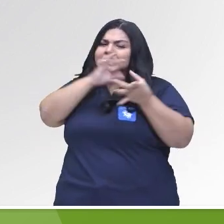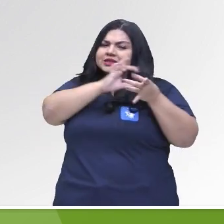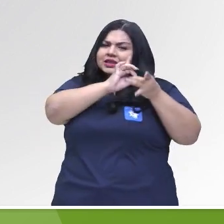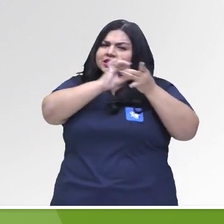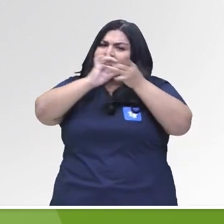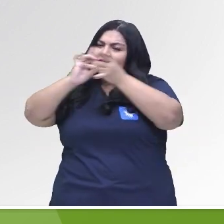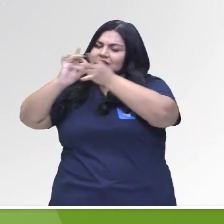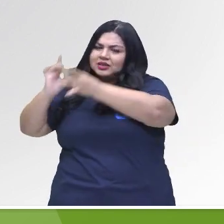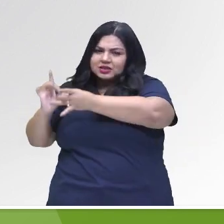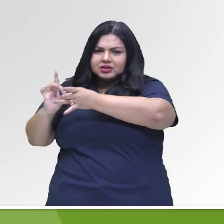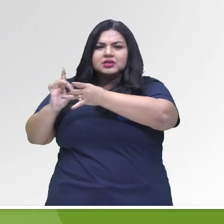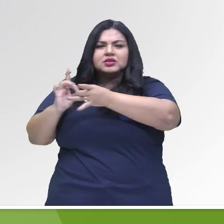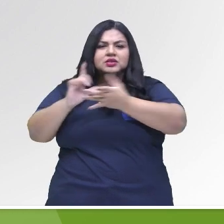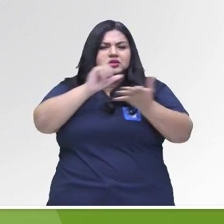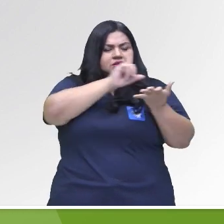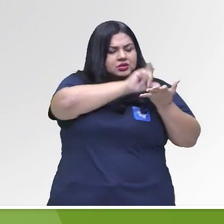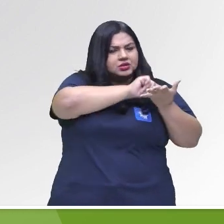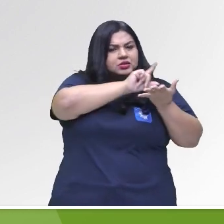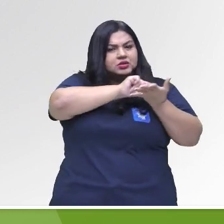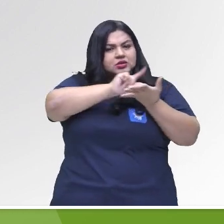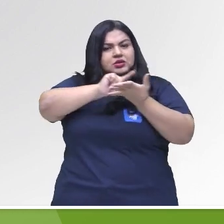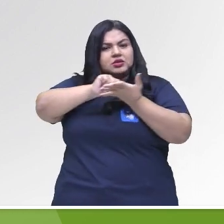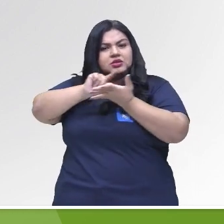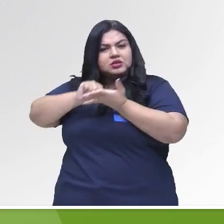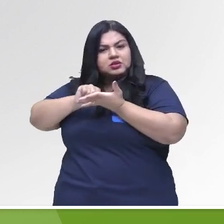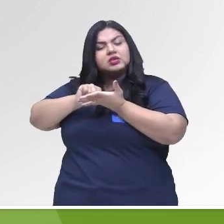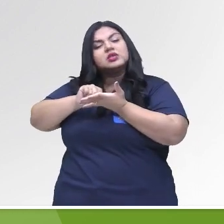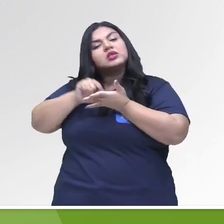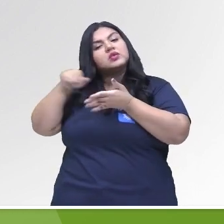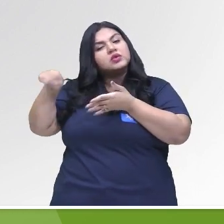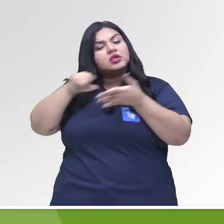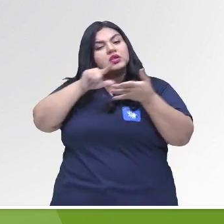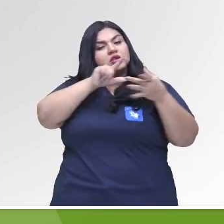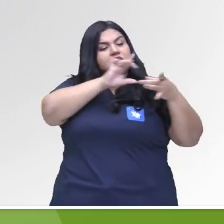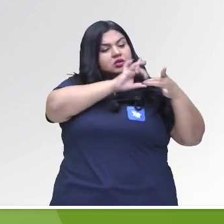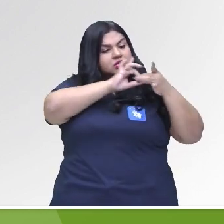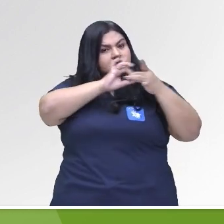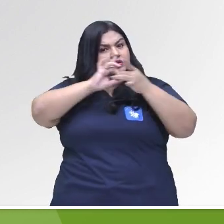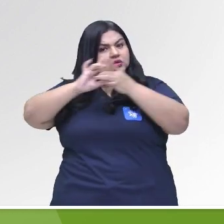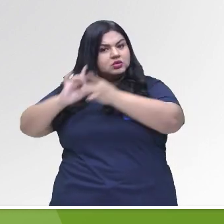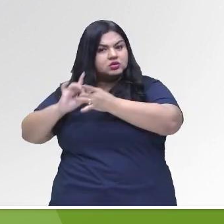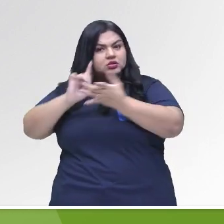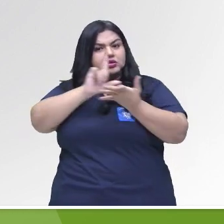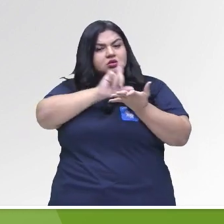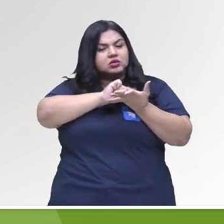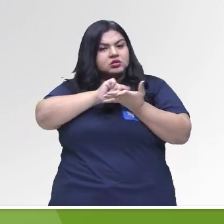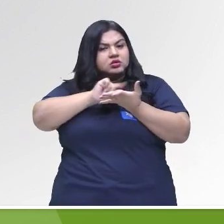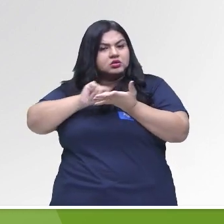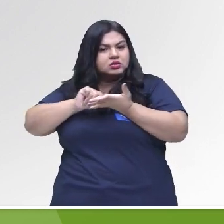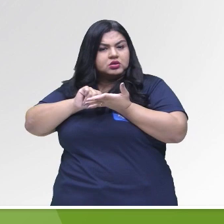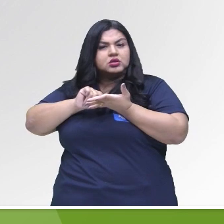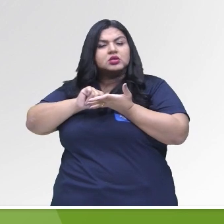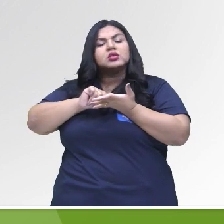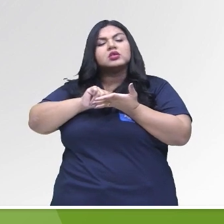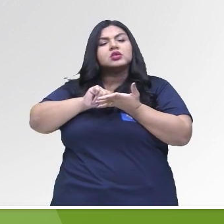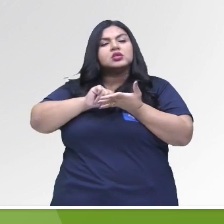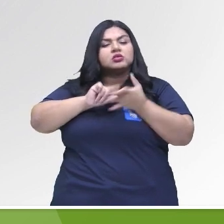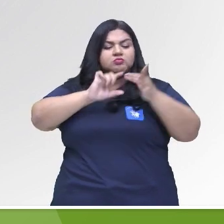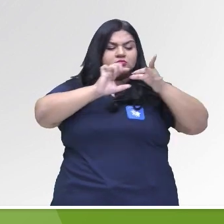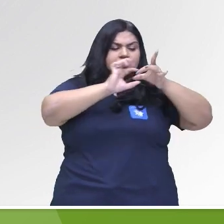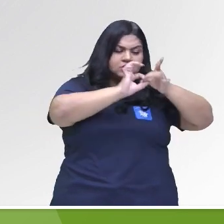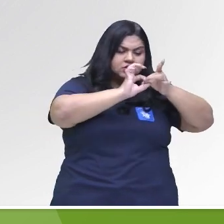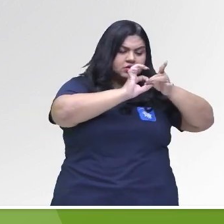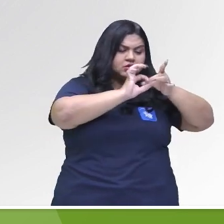as correntes aqui sendo unidas, né? Então, essa junção dos monômeros, cada elo da corrente seria um monômero,